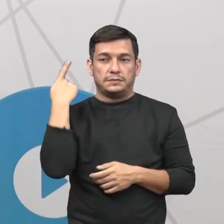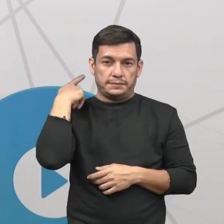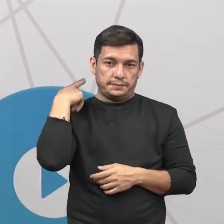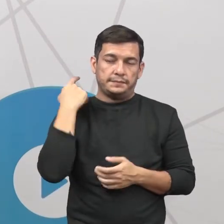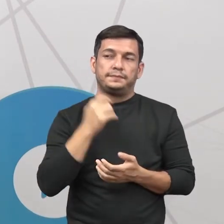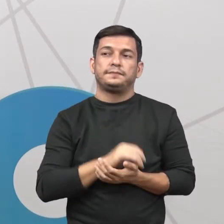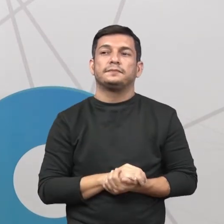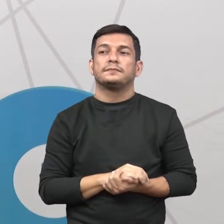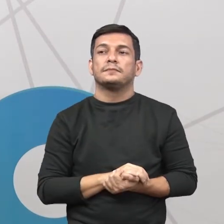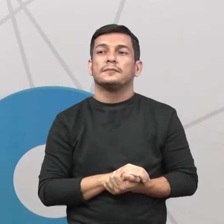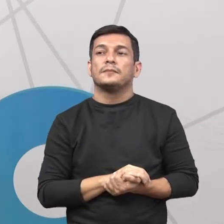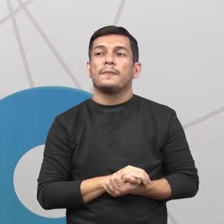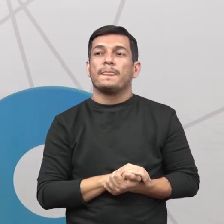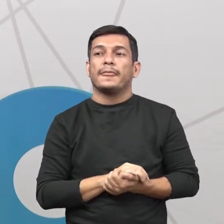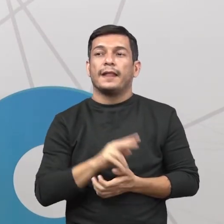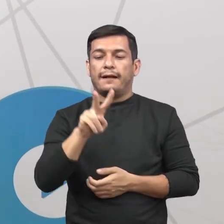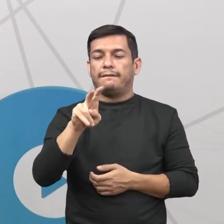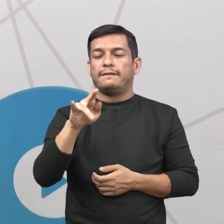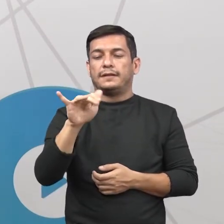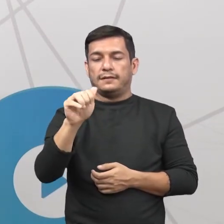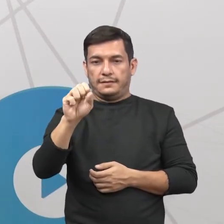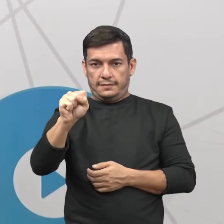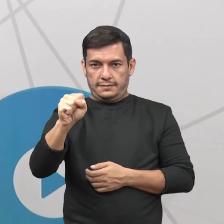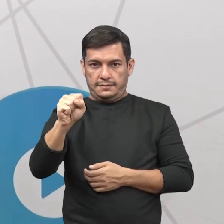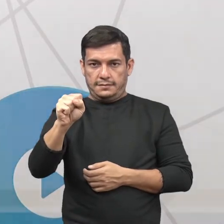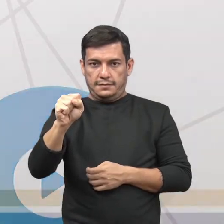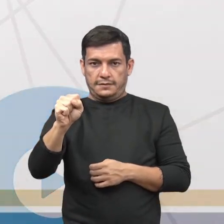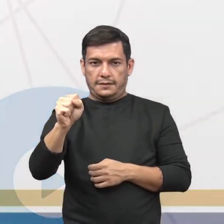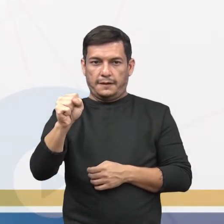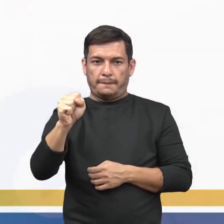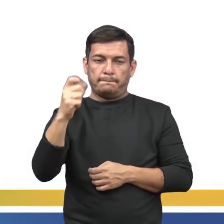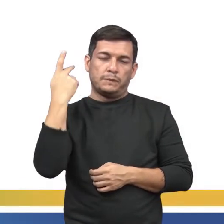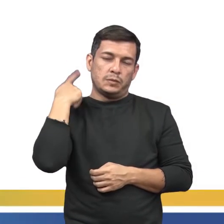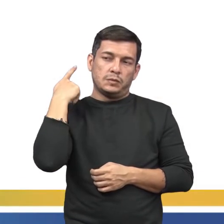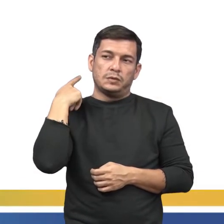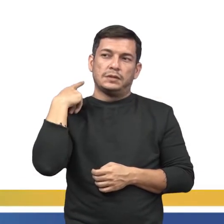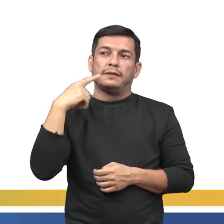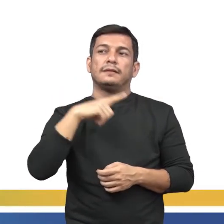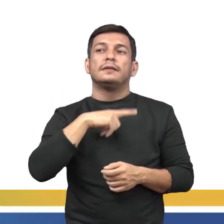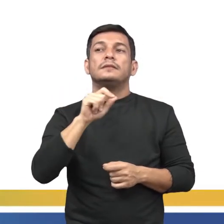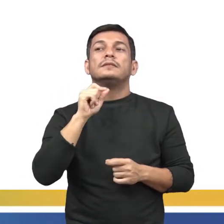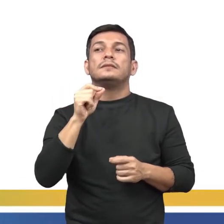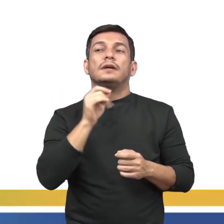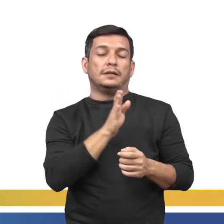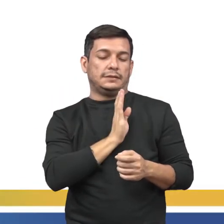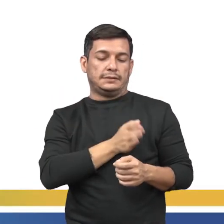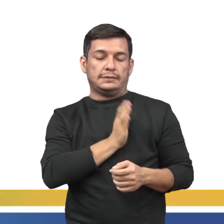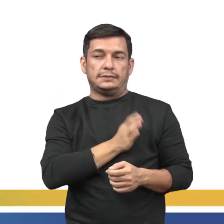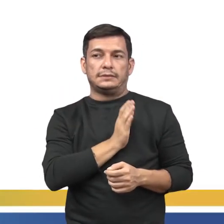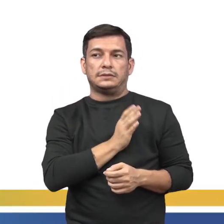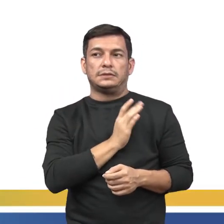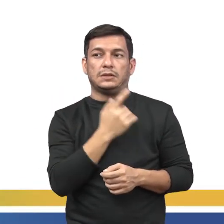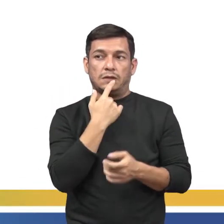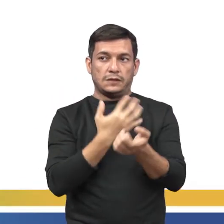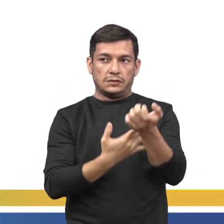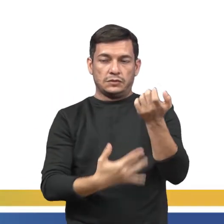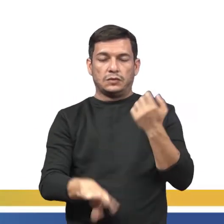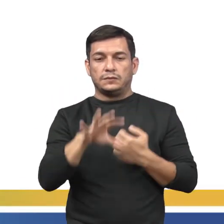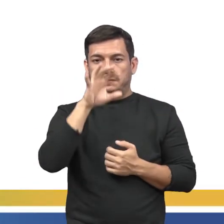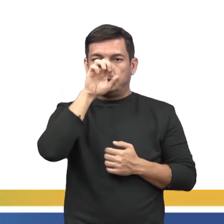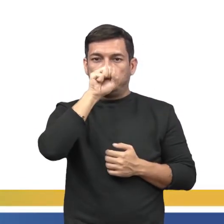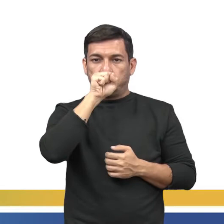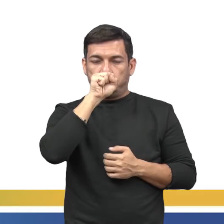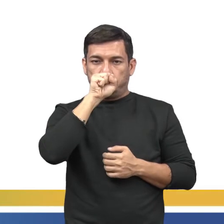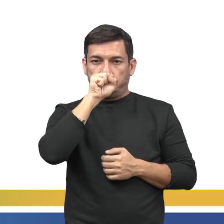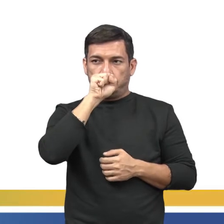levando esse sangue para os pulmões. As veias pulmonares trazem para